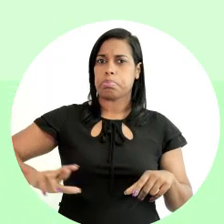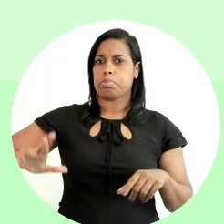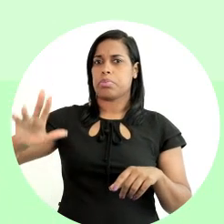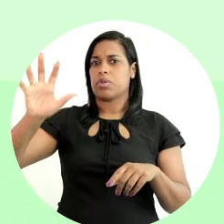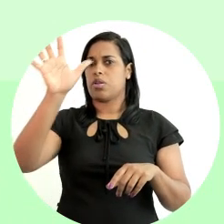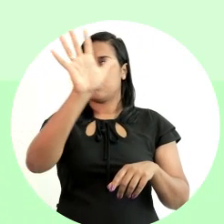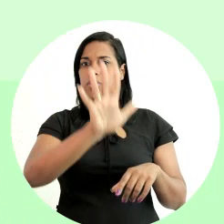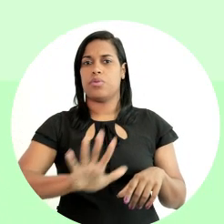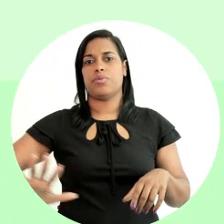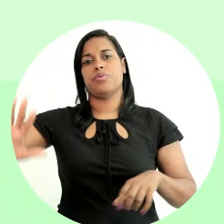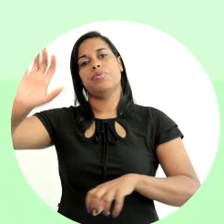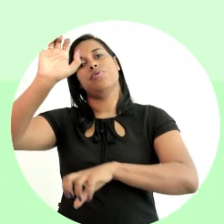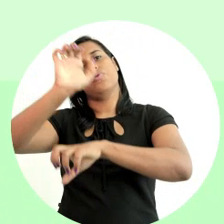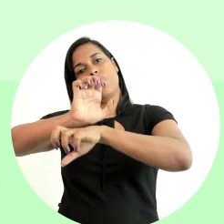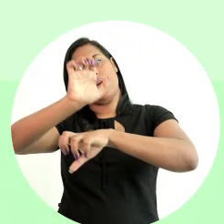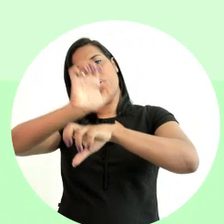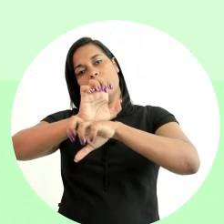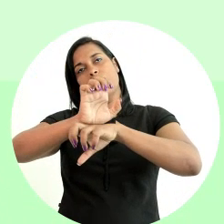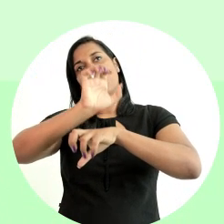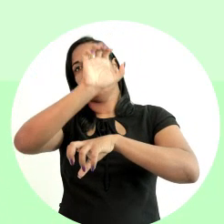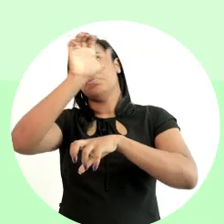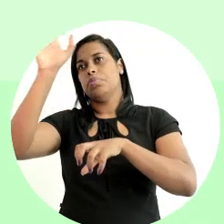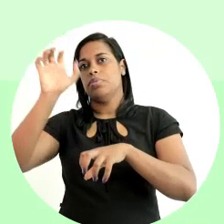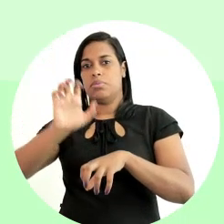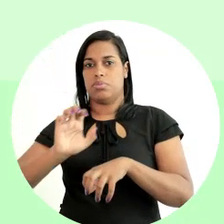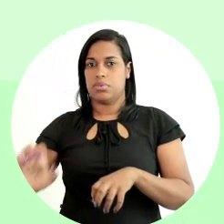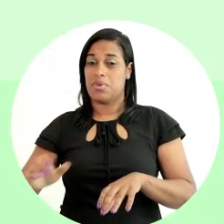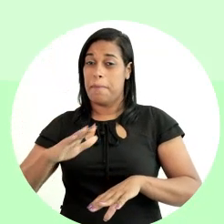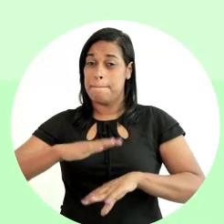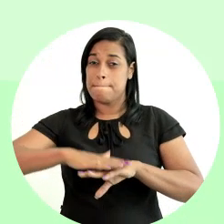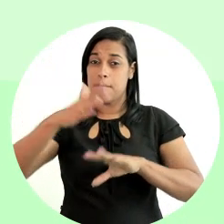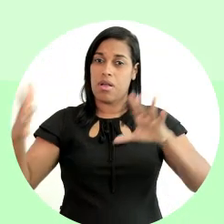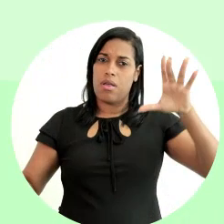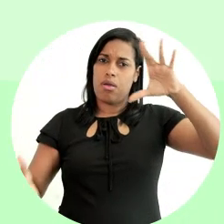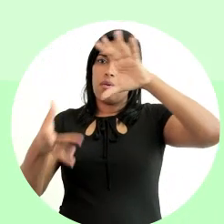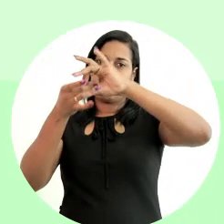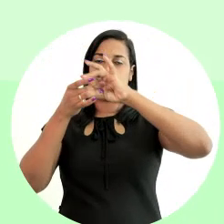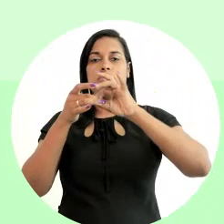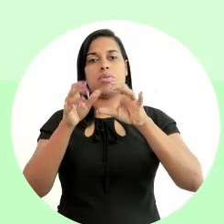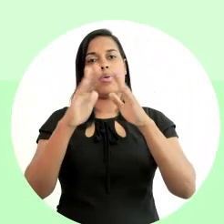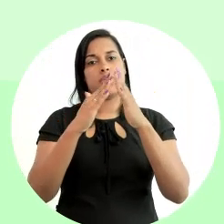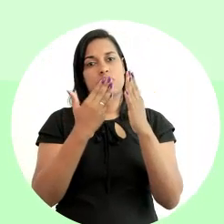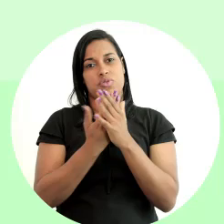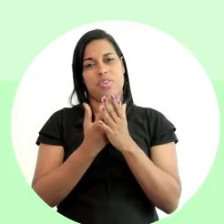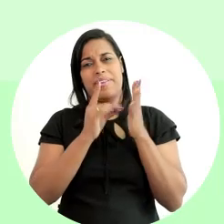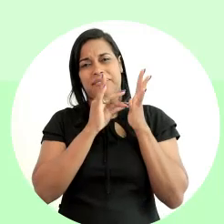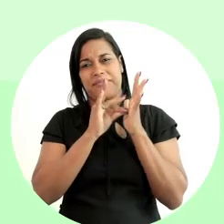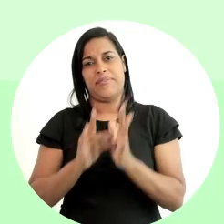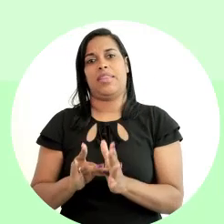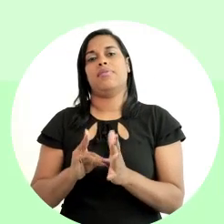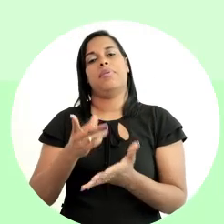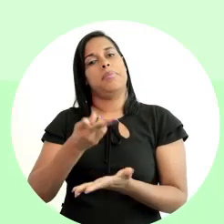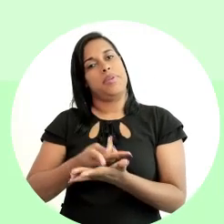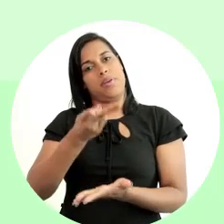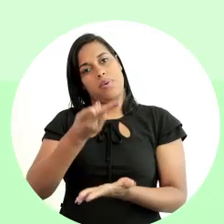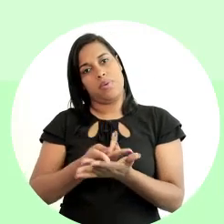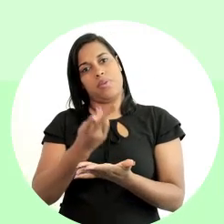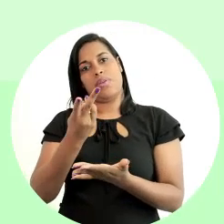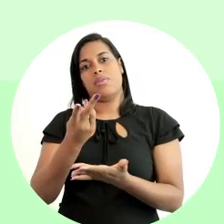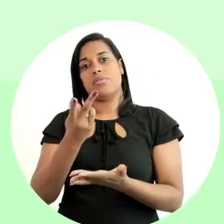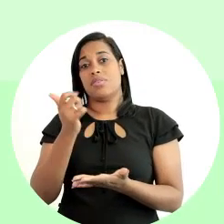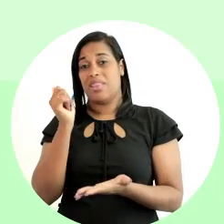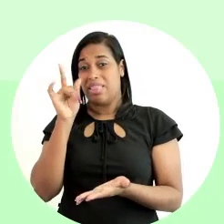descentralizada em todo o estado e muito mais ramificada com as escolas, que é onde efetivamente